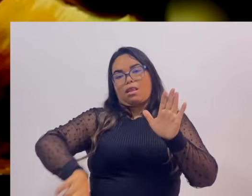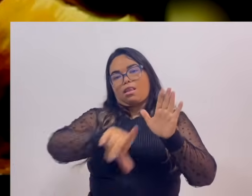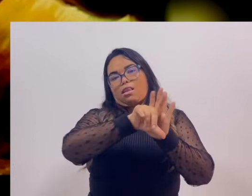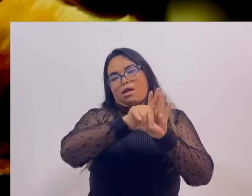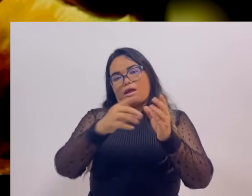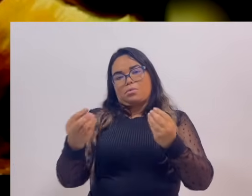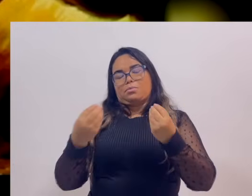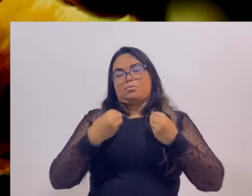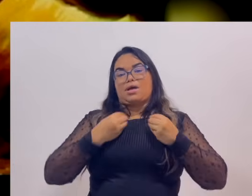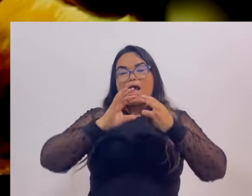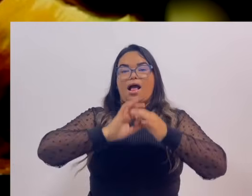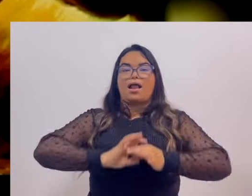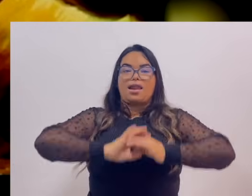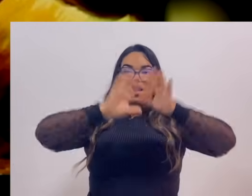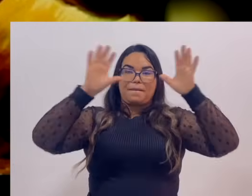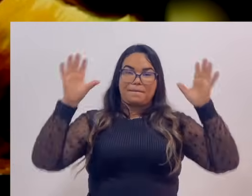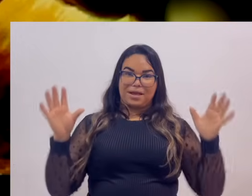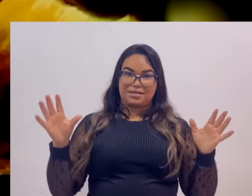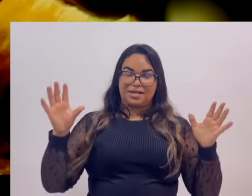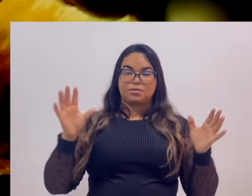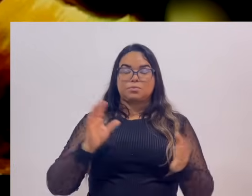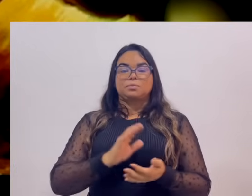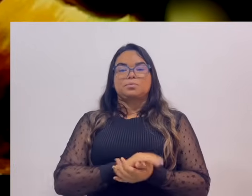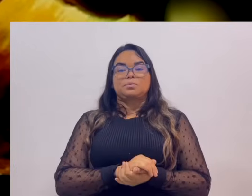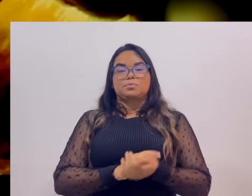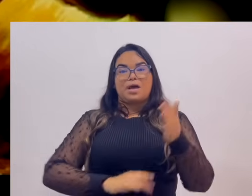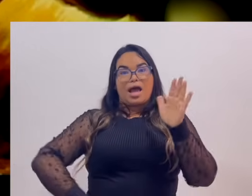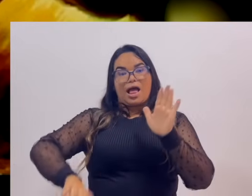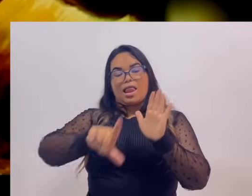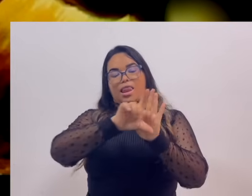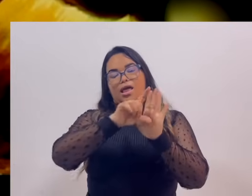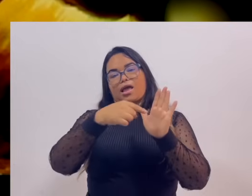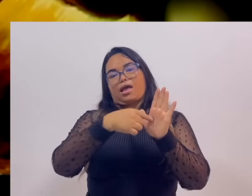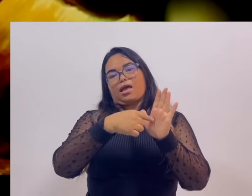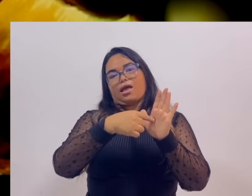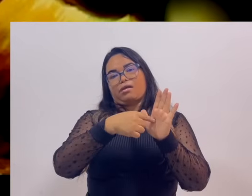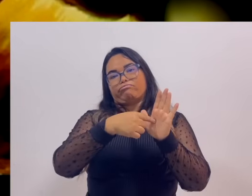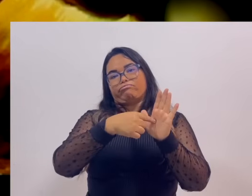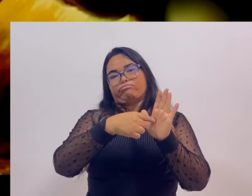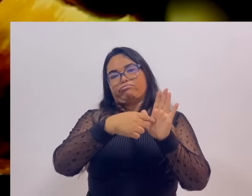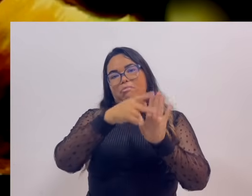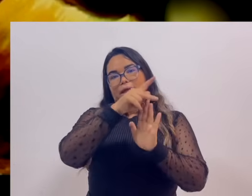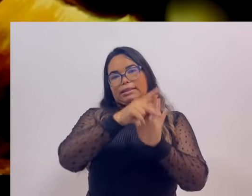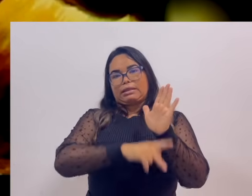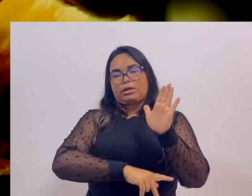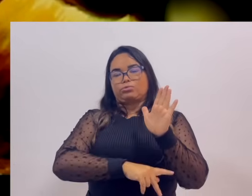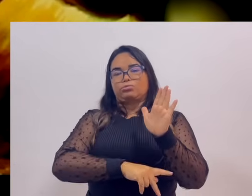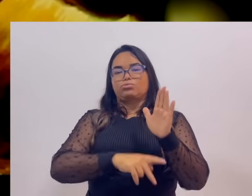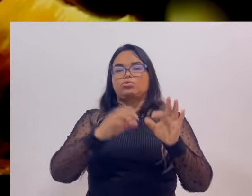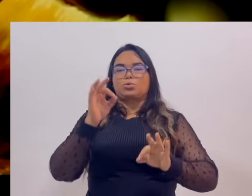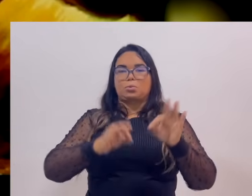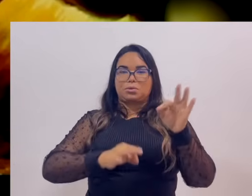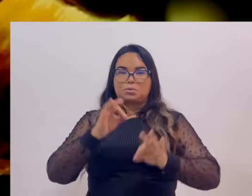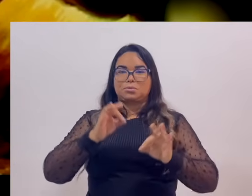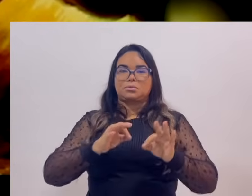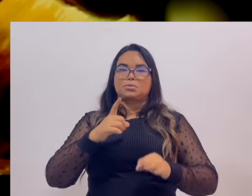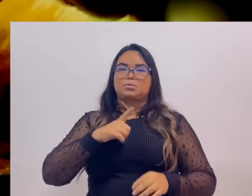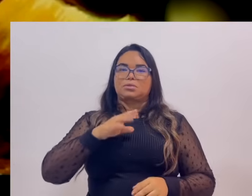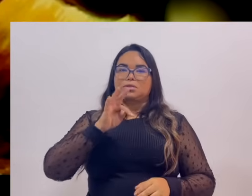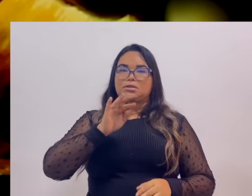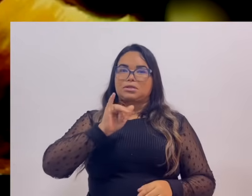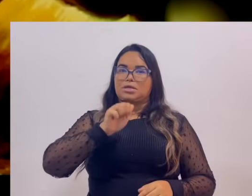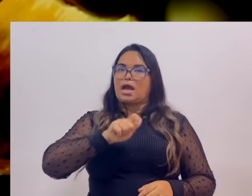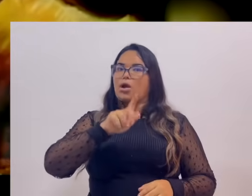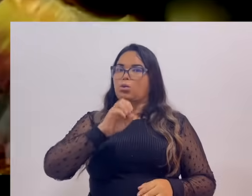e assim proceder como devemos ser julgados pela lei da liberdade a lei vai ser o padrão de